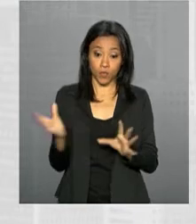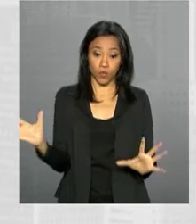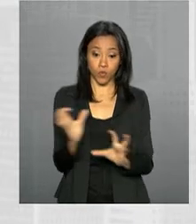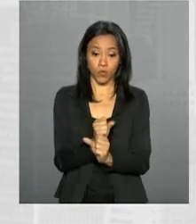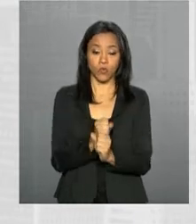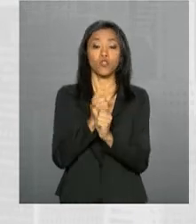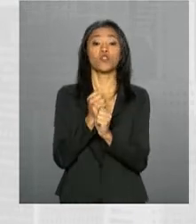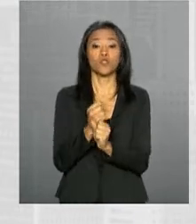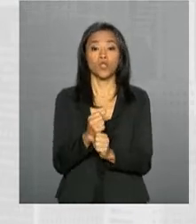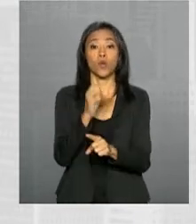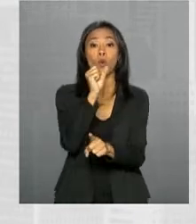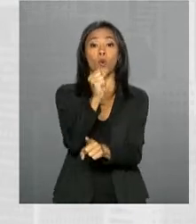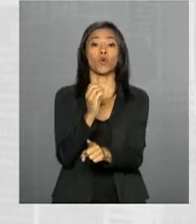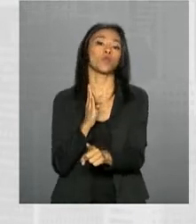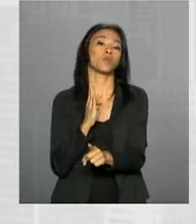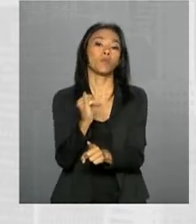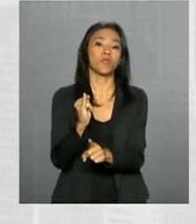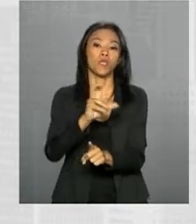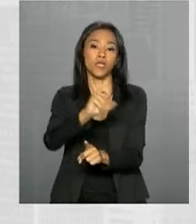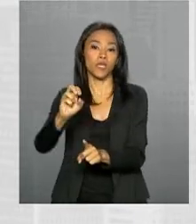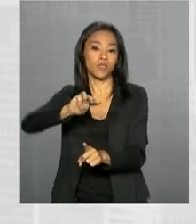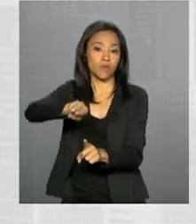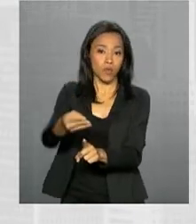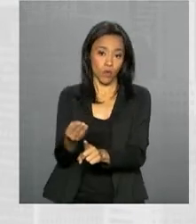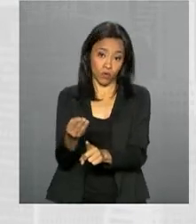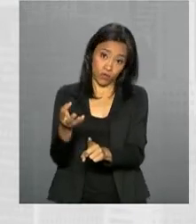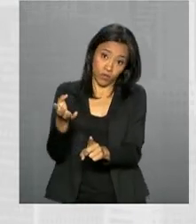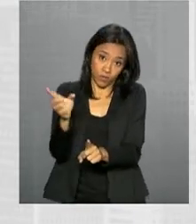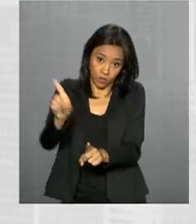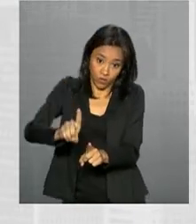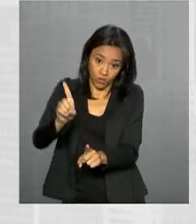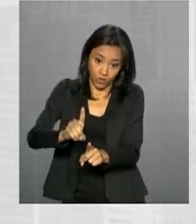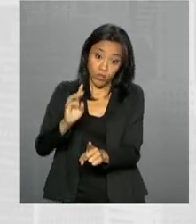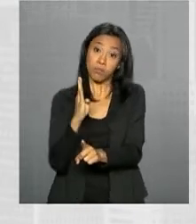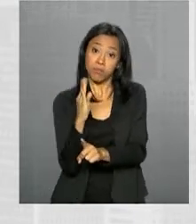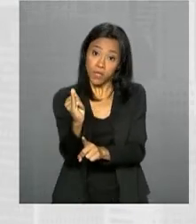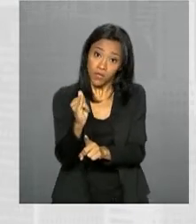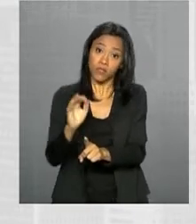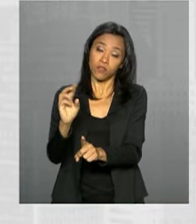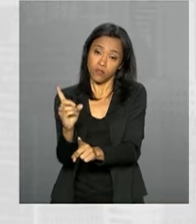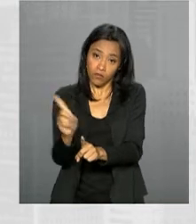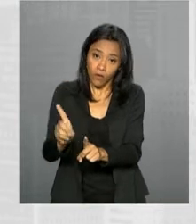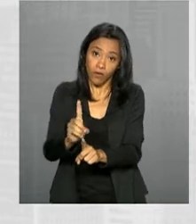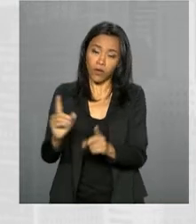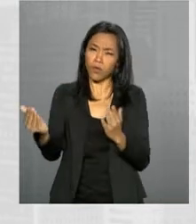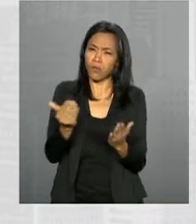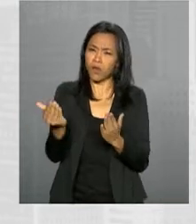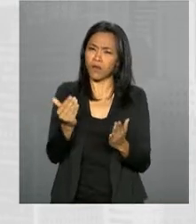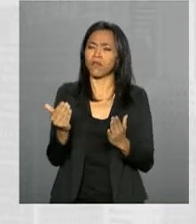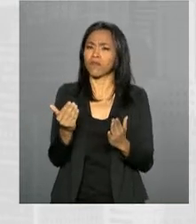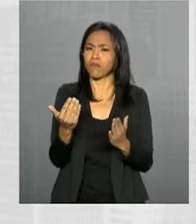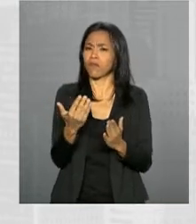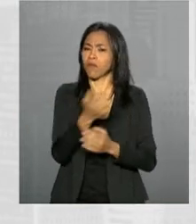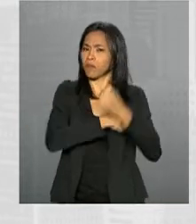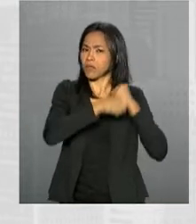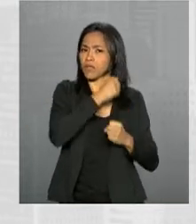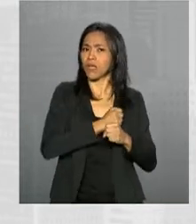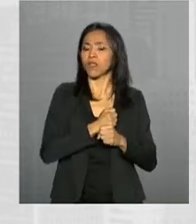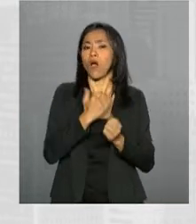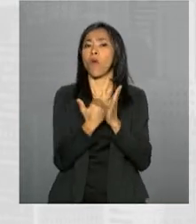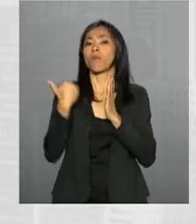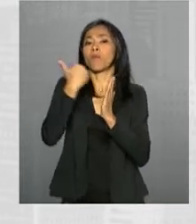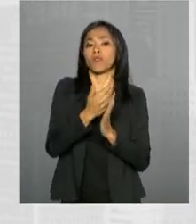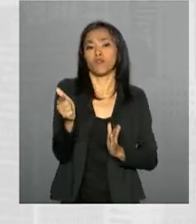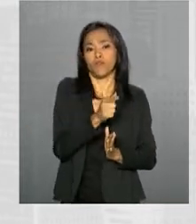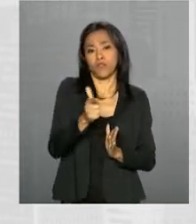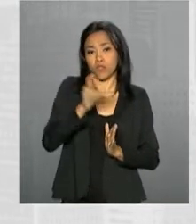e meio de dólares aumento de 22% em relação ao ano anterior os maiores investimentos